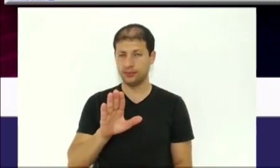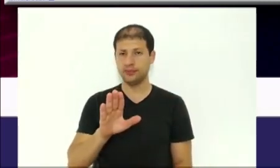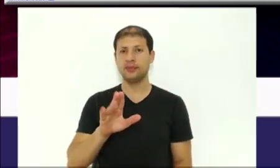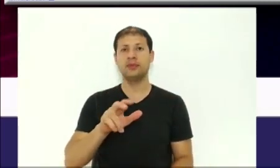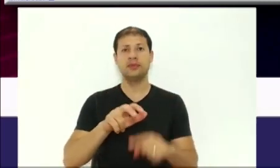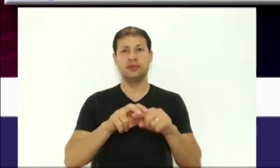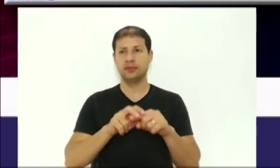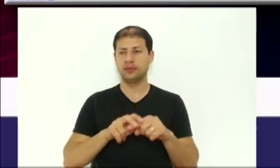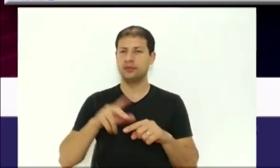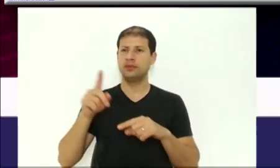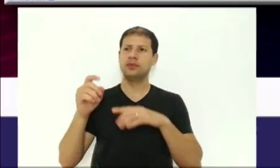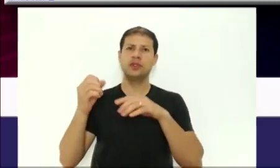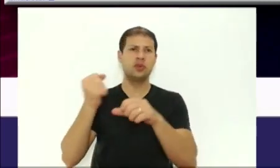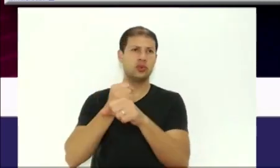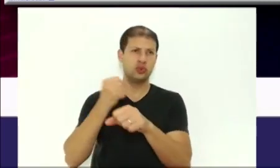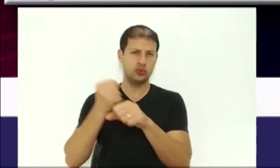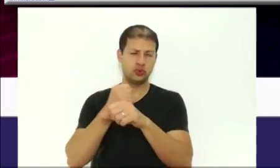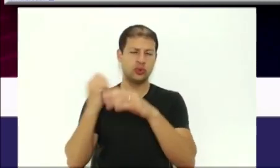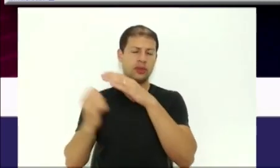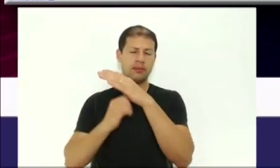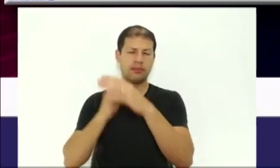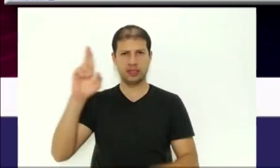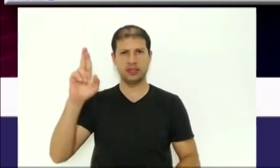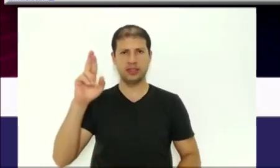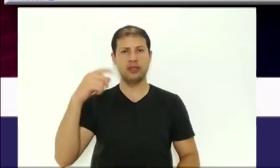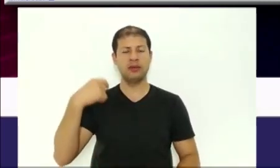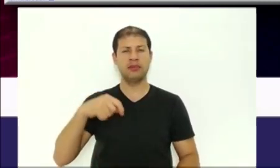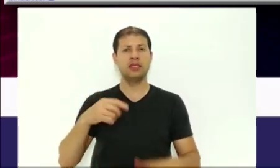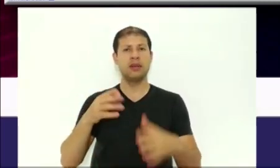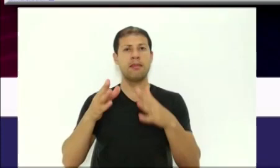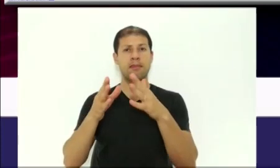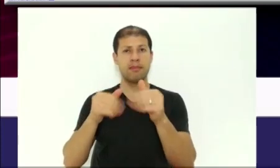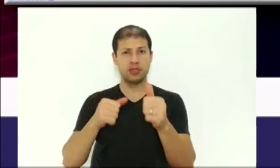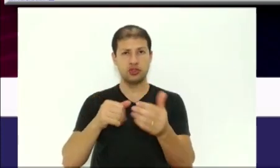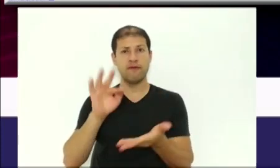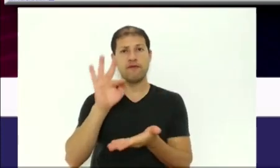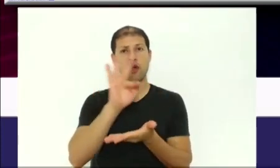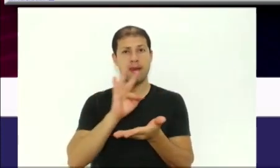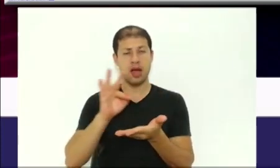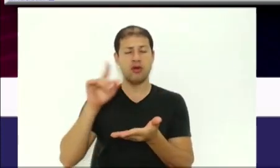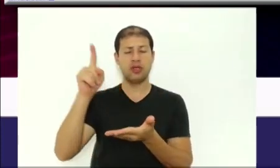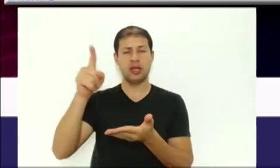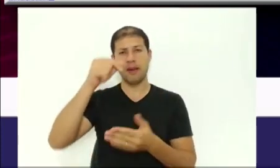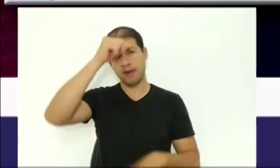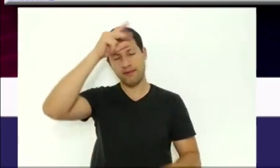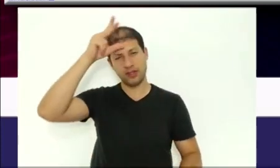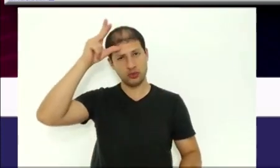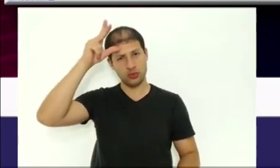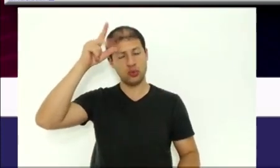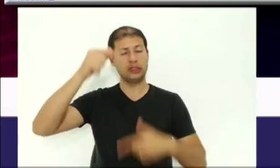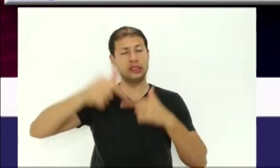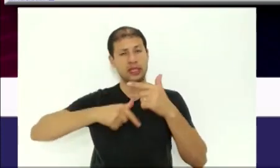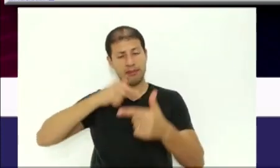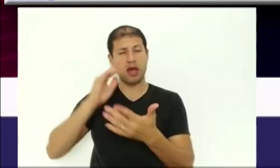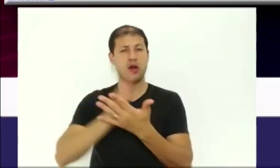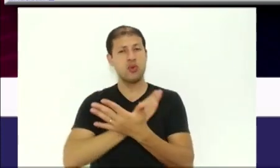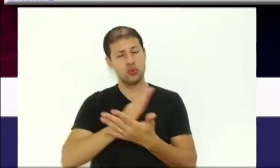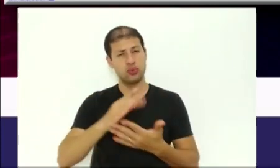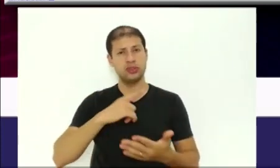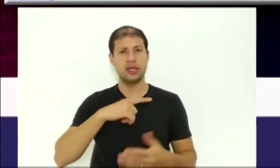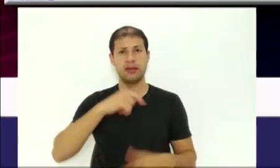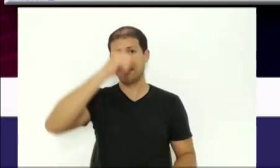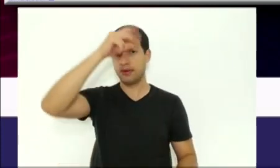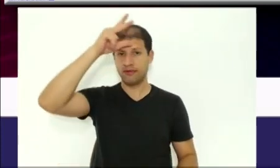ou a construtora, ela precisa fazer uma solicitação formal na prefeitura, gera alguns trabalhos, o prefeito tem que fazer